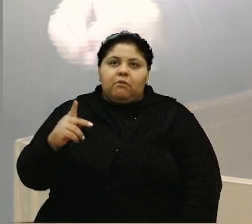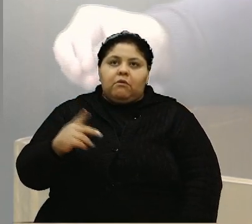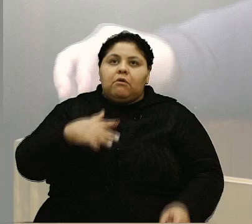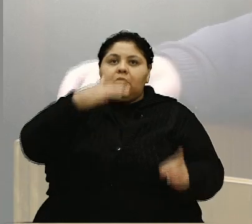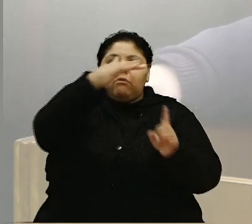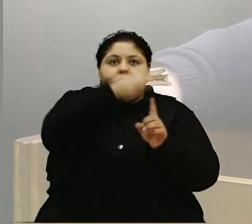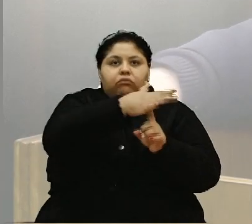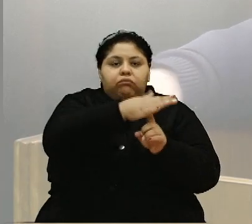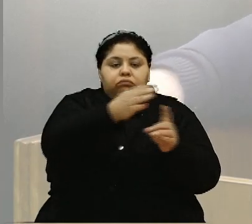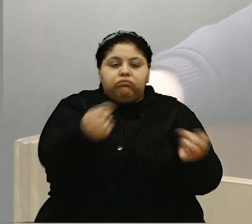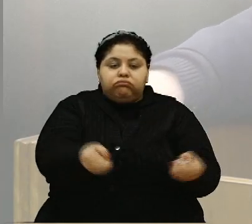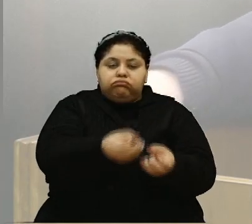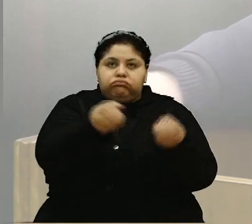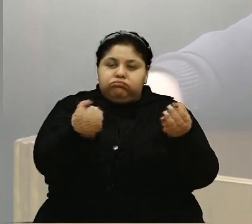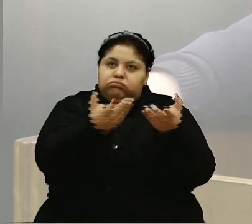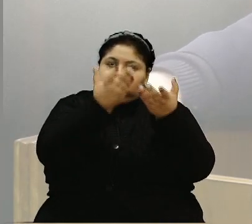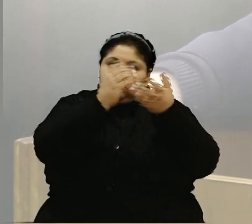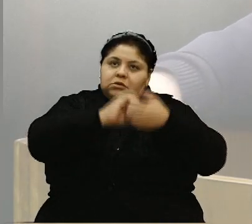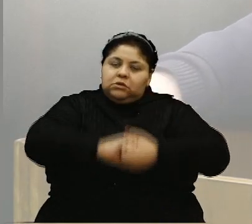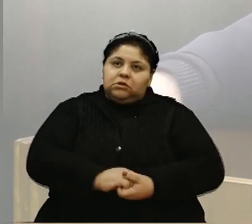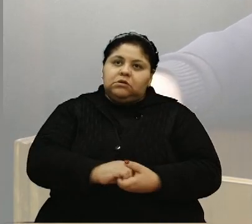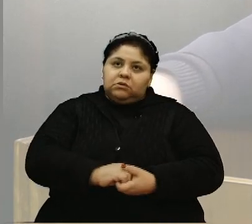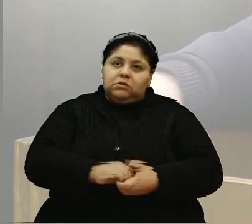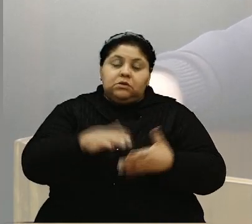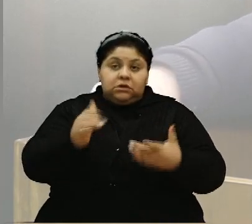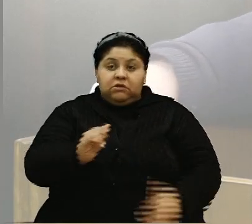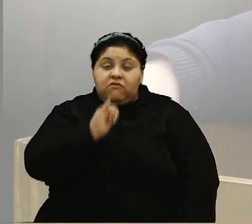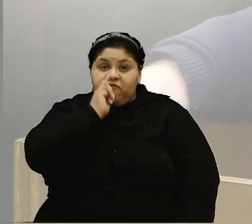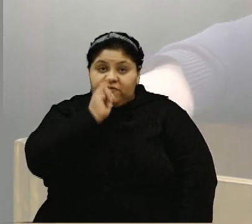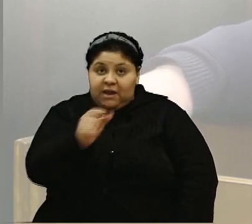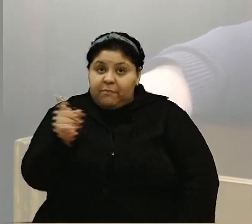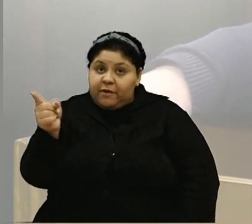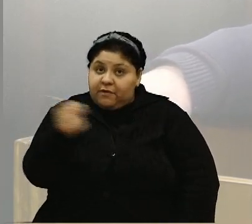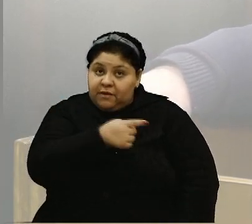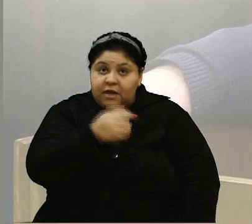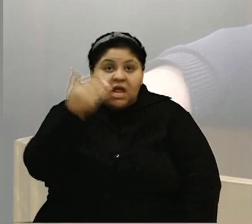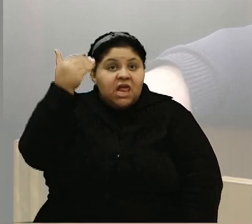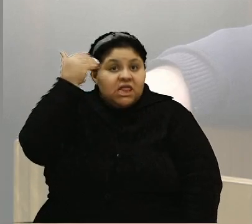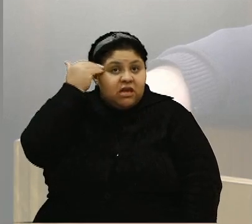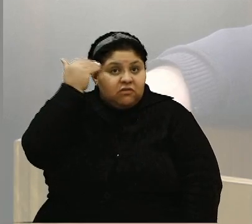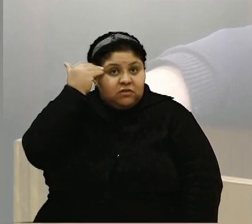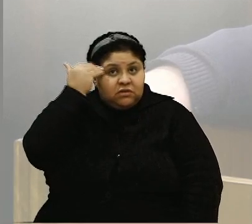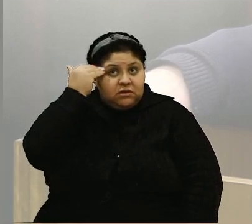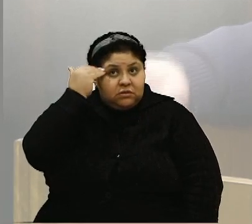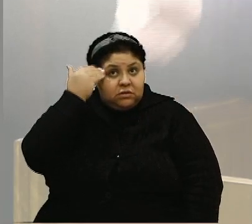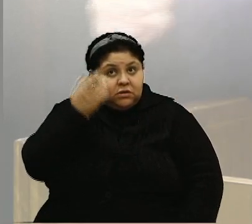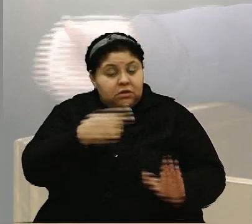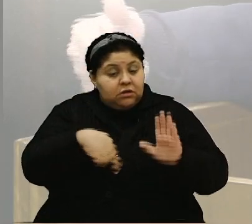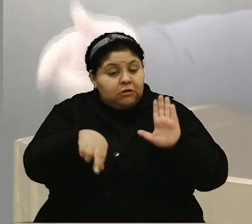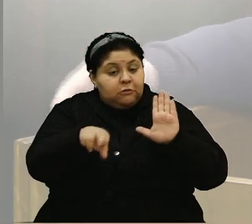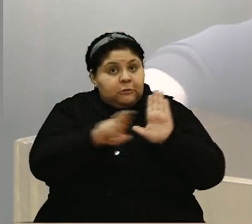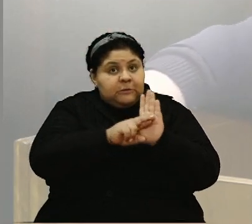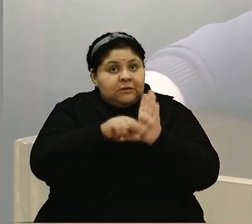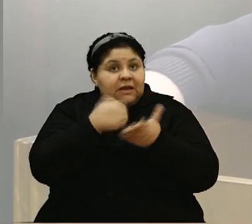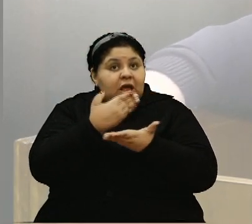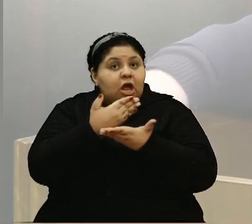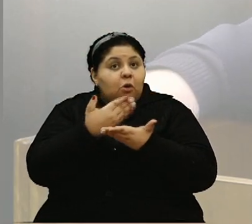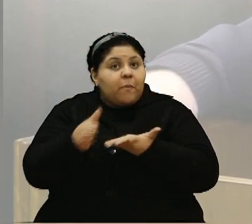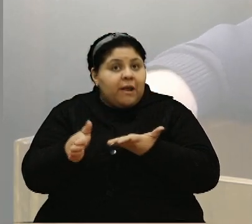seus festivais. Então, eu vou dizer para vocês, eu não sei se a gente ainda vai recuperar essa perda